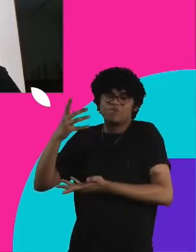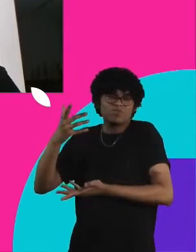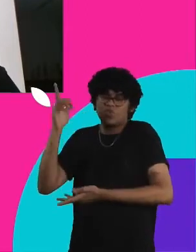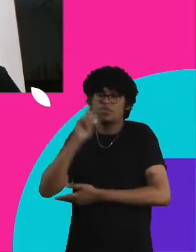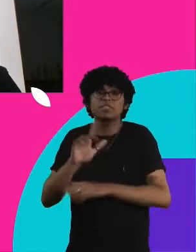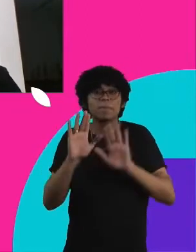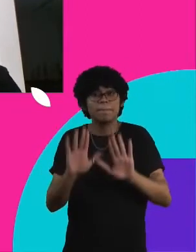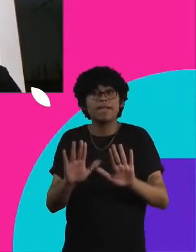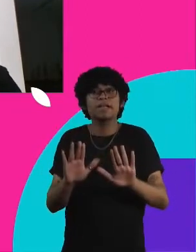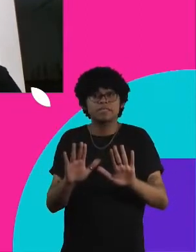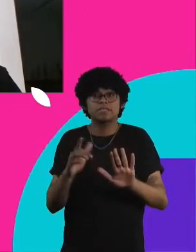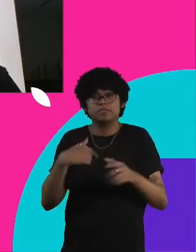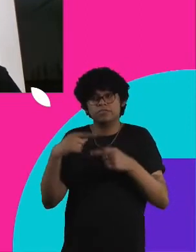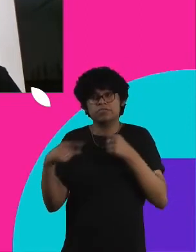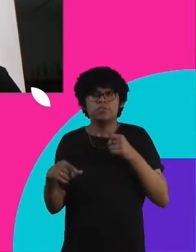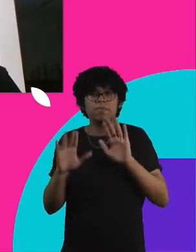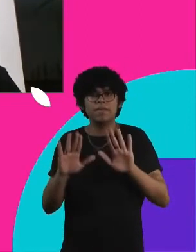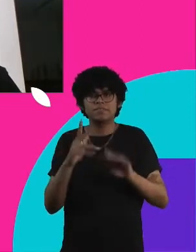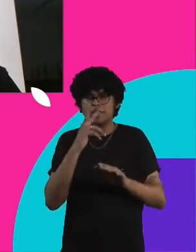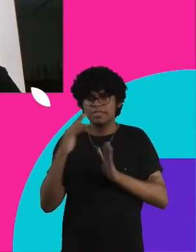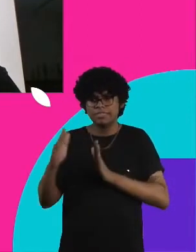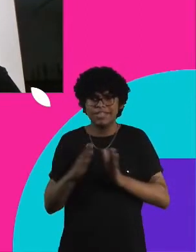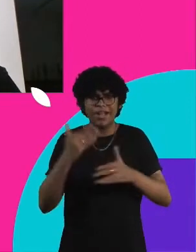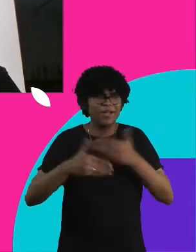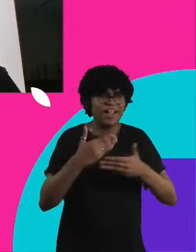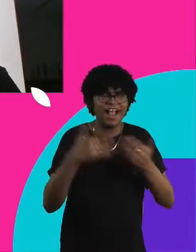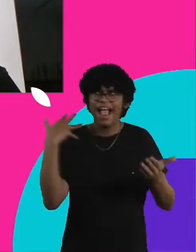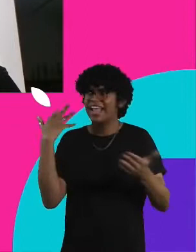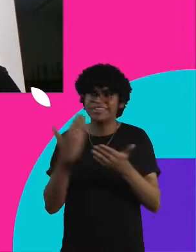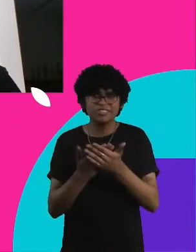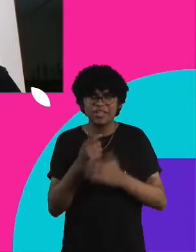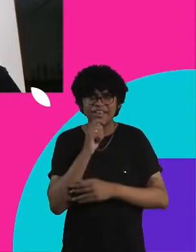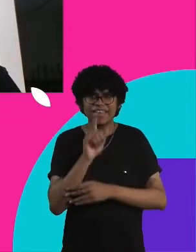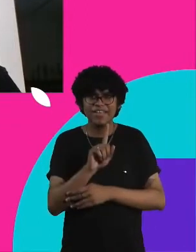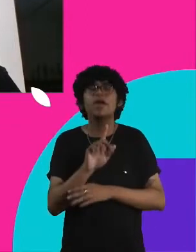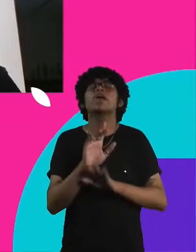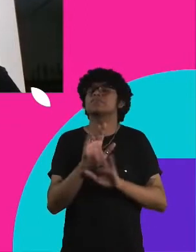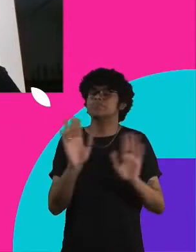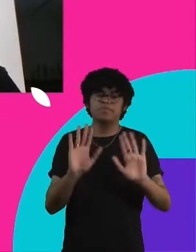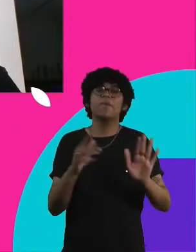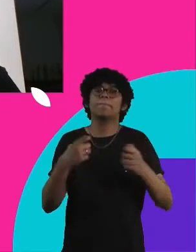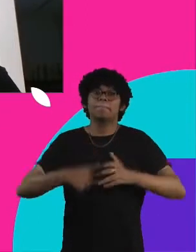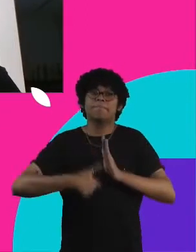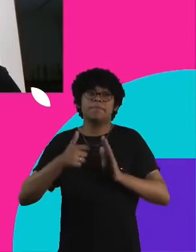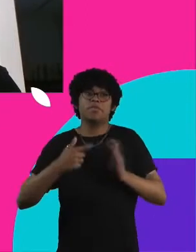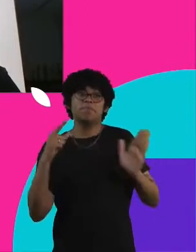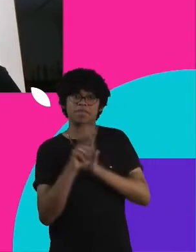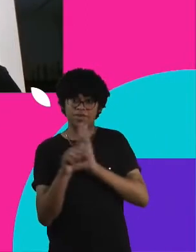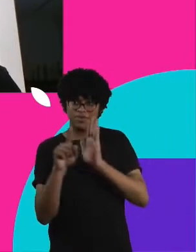Mas a gente ainda não fala, né, da trajetória agora, só a parte do Google e Agora eu aí vou fazer uma rodada de pergunta para